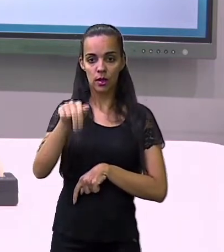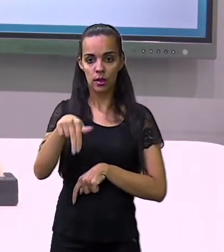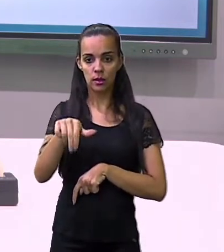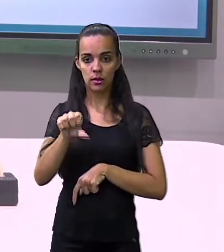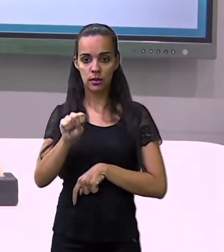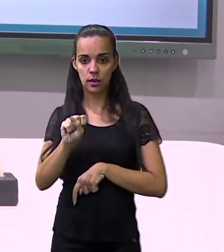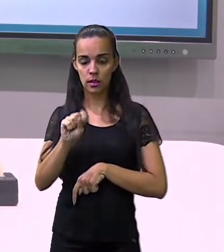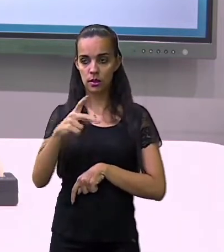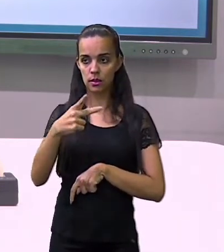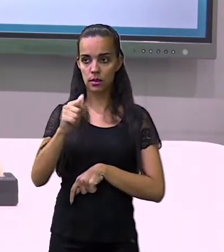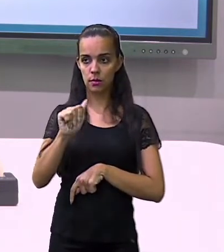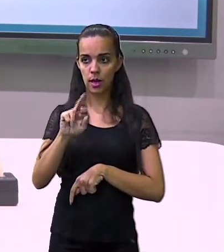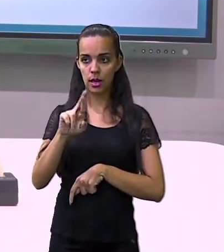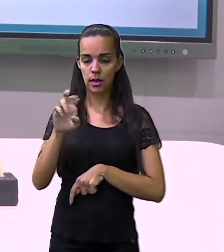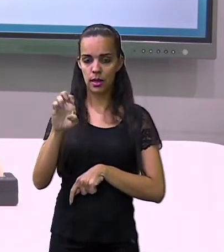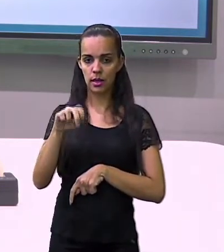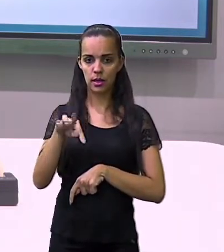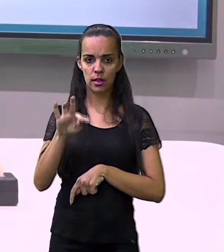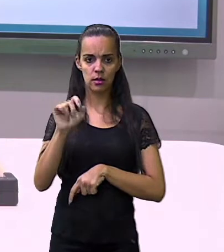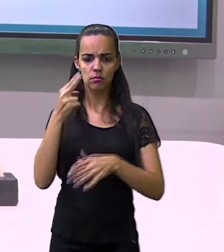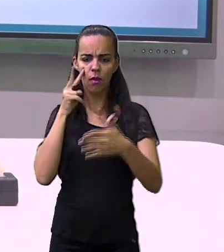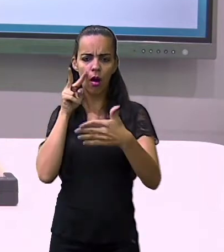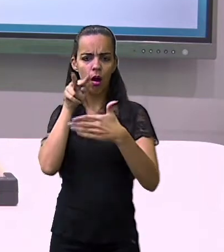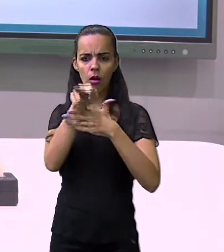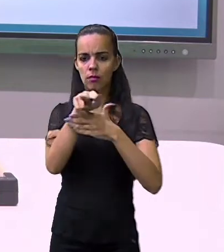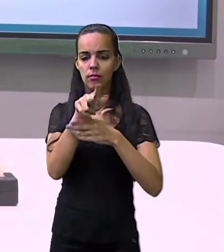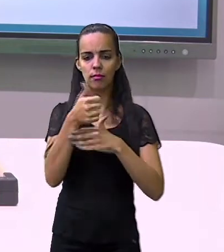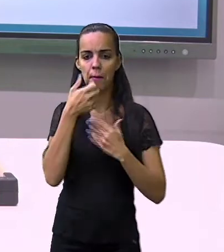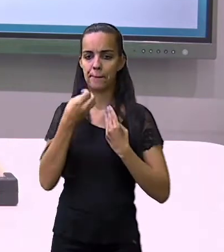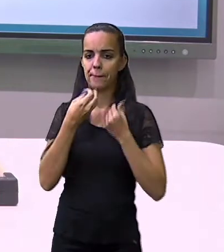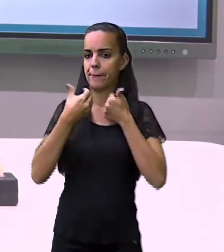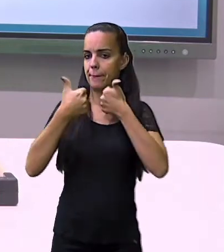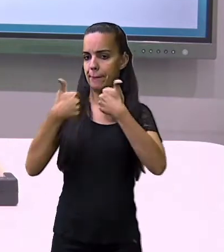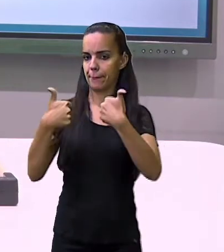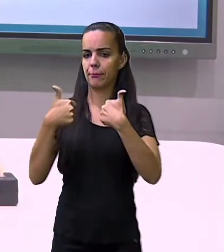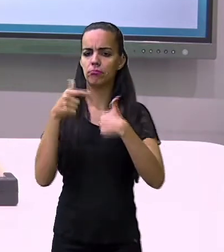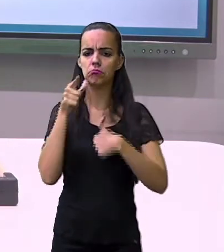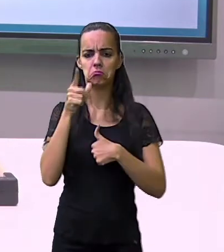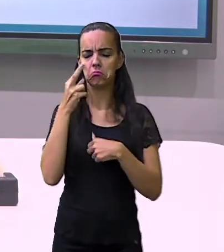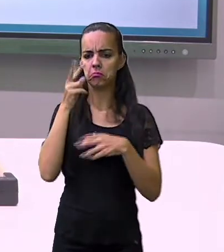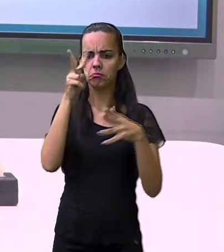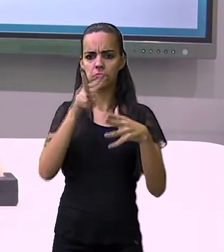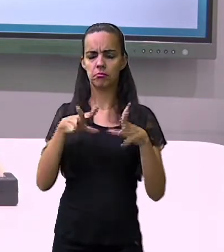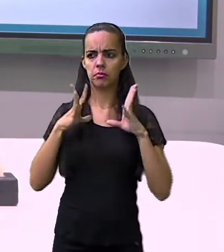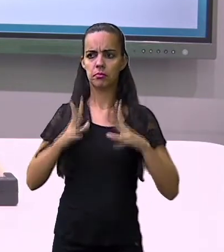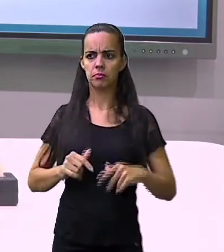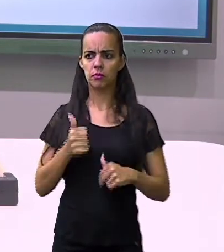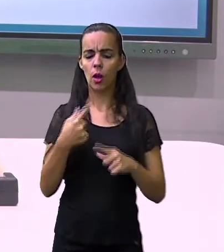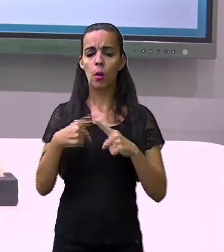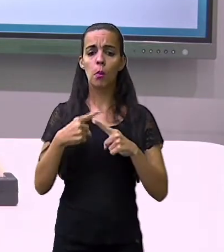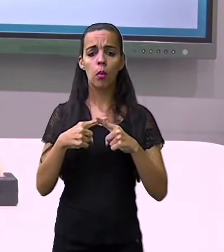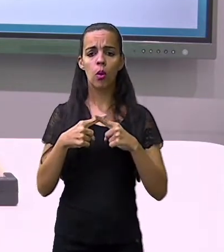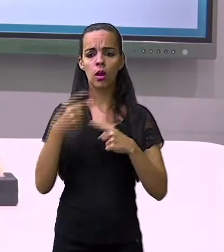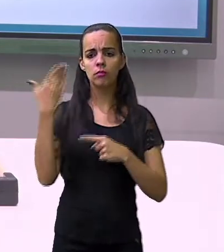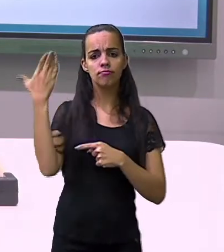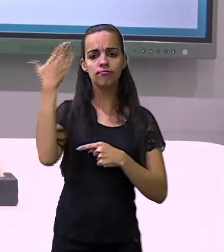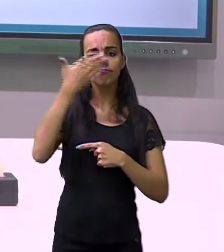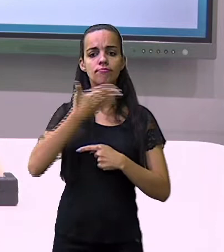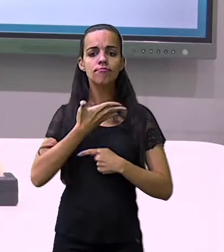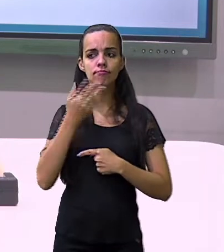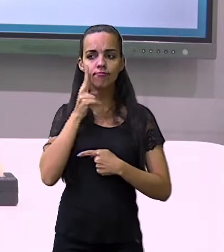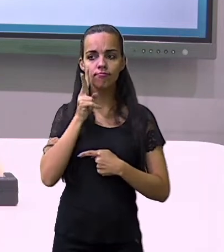Marinex, ó. Você consegue me enxergar completamente do outro lado. Por quê? Porque a luz passa completamente aqui por